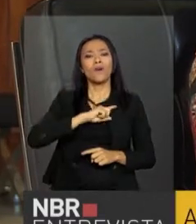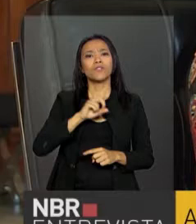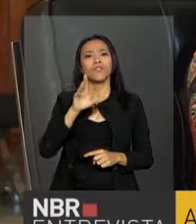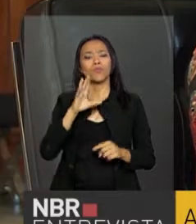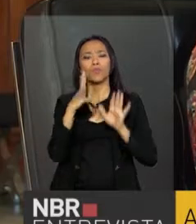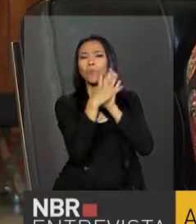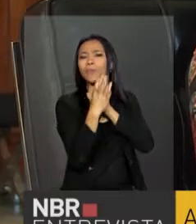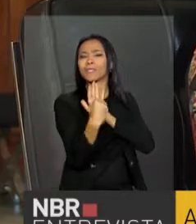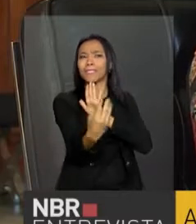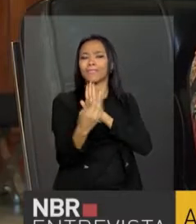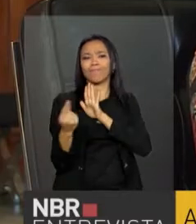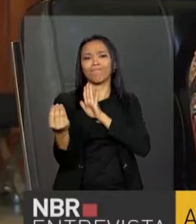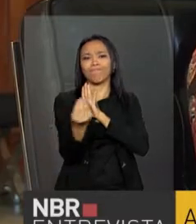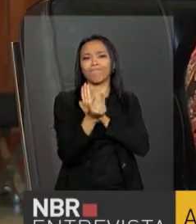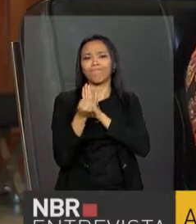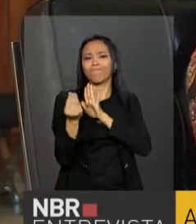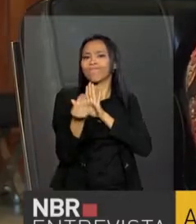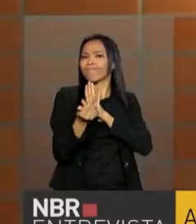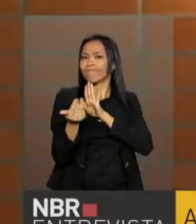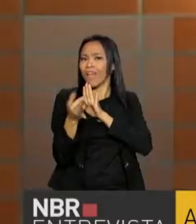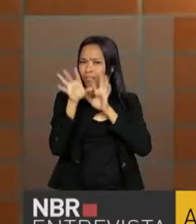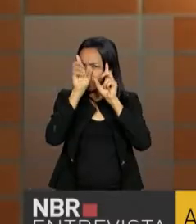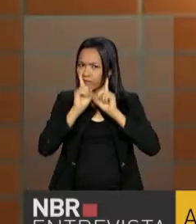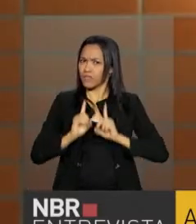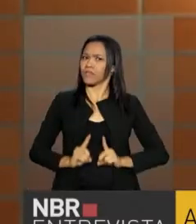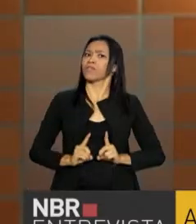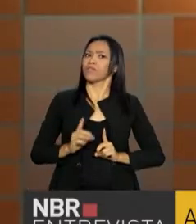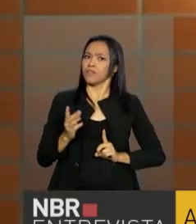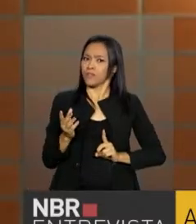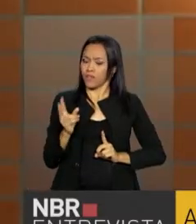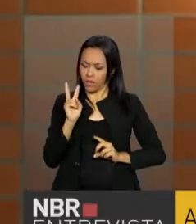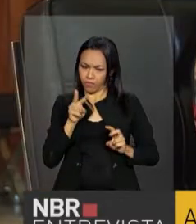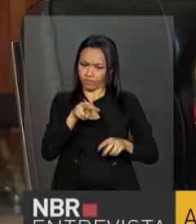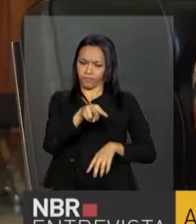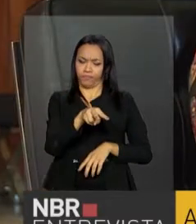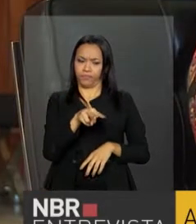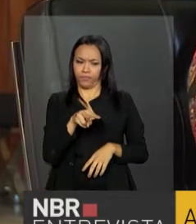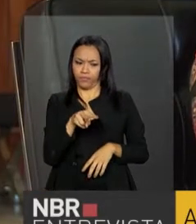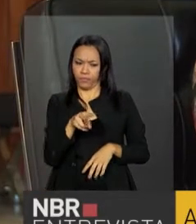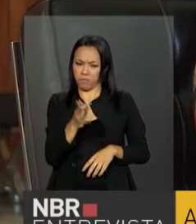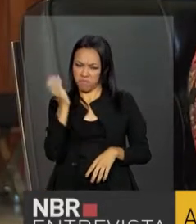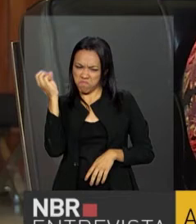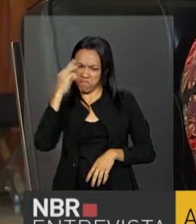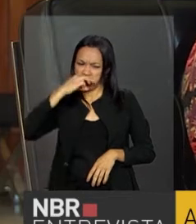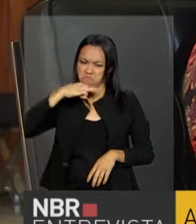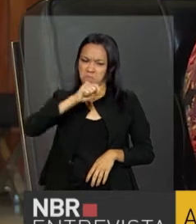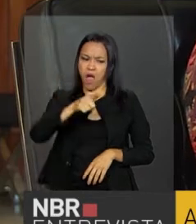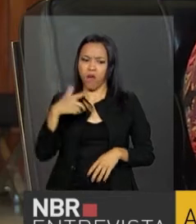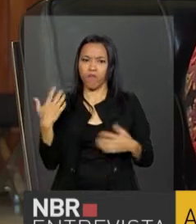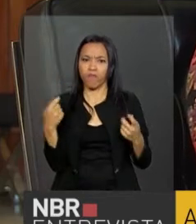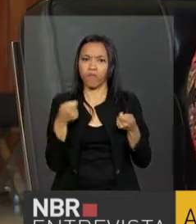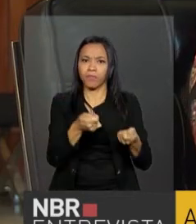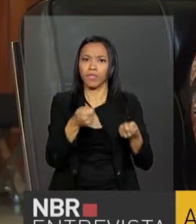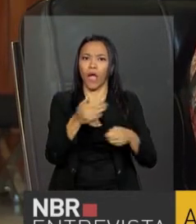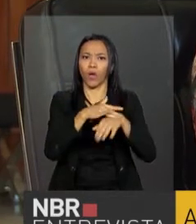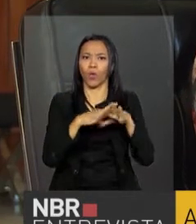um modelo em que a deficiência era vista como um mal a ser curado.